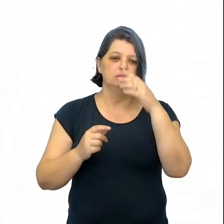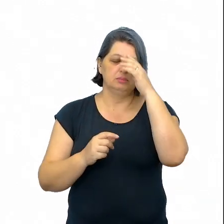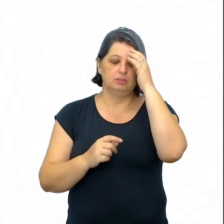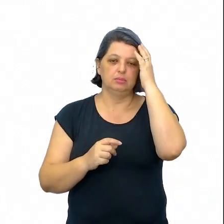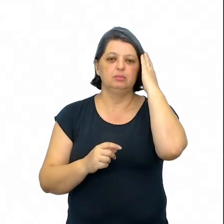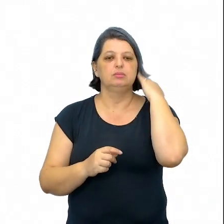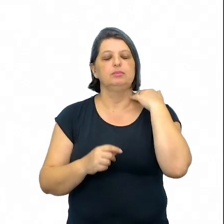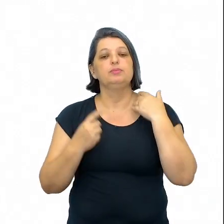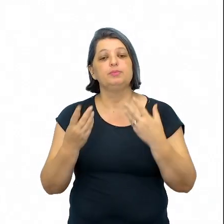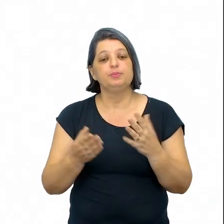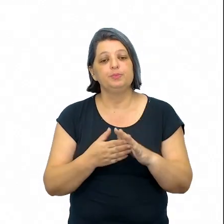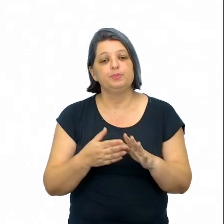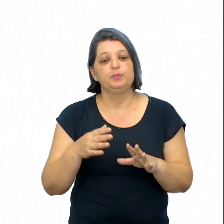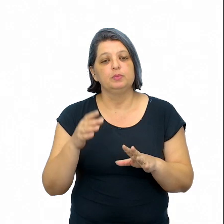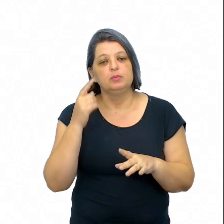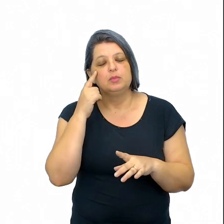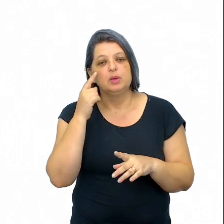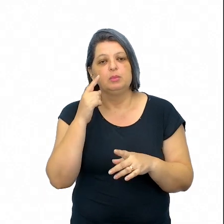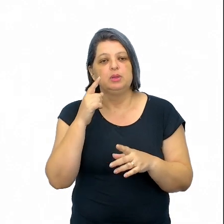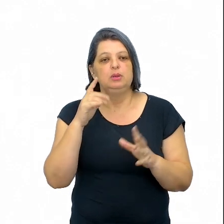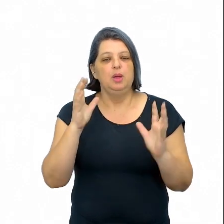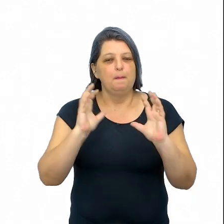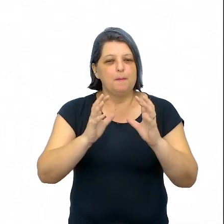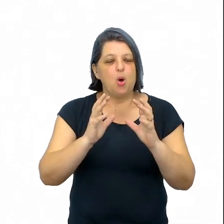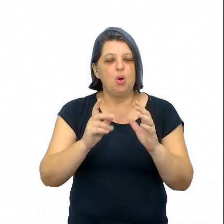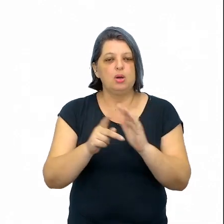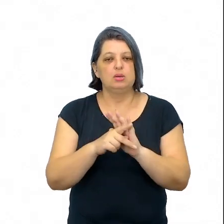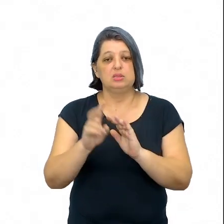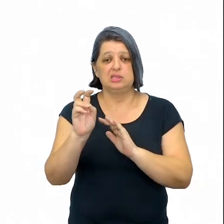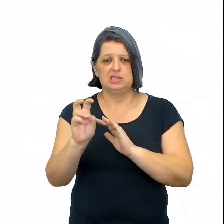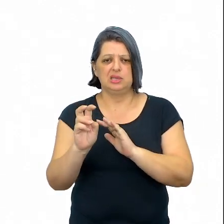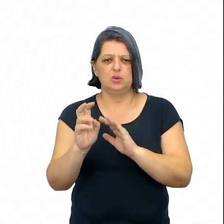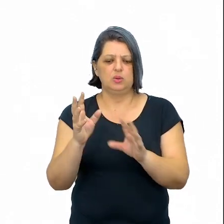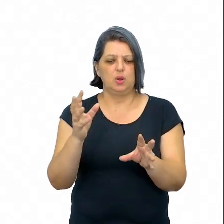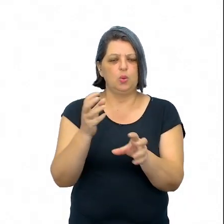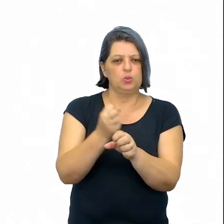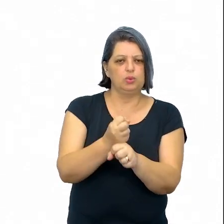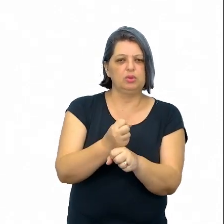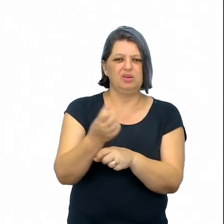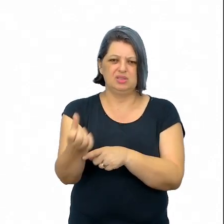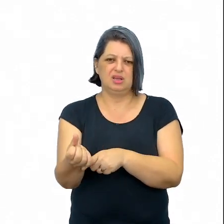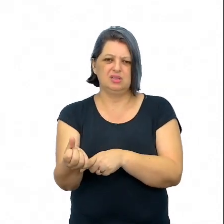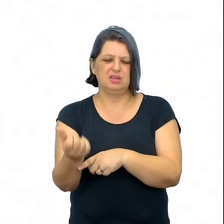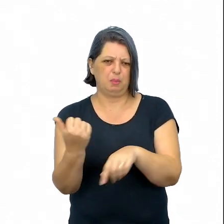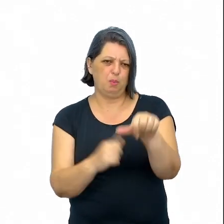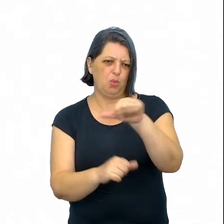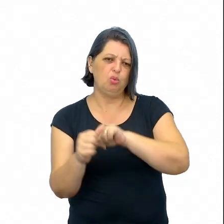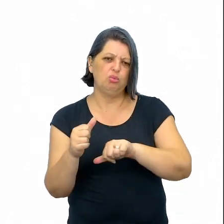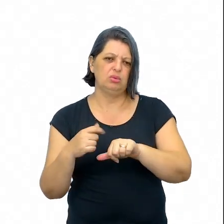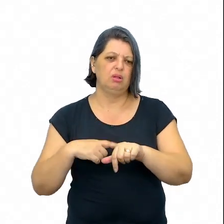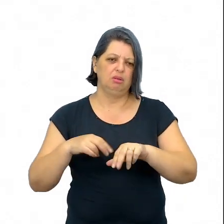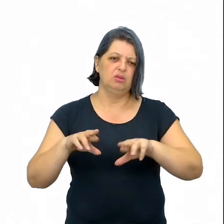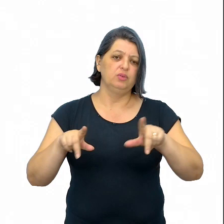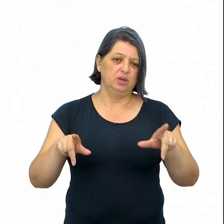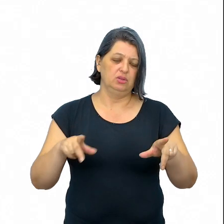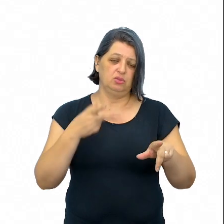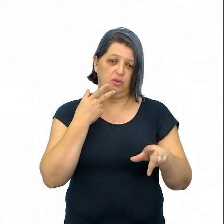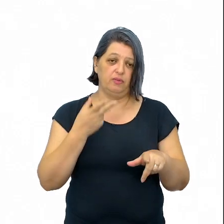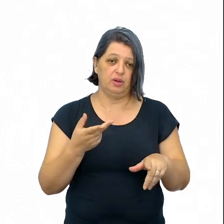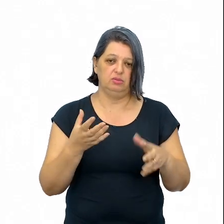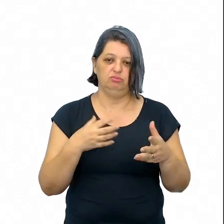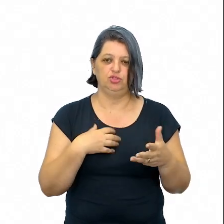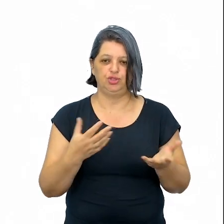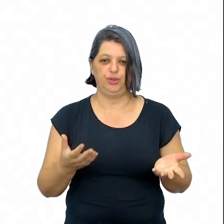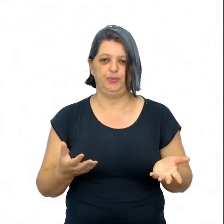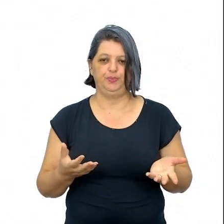tenho, assim, que eu peguei 5 bolas de um total de 6, será que muda alguma coisa? Será que tem diferença quando eu falo isso para